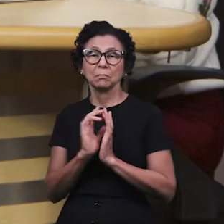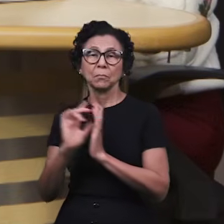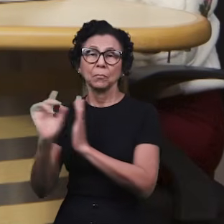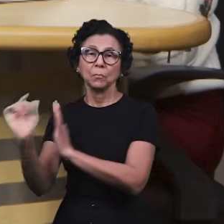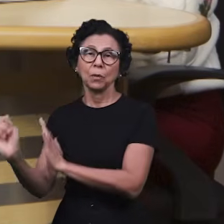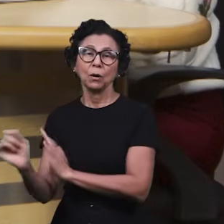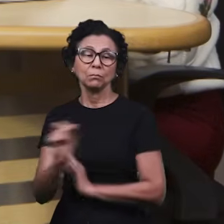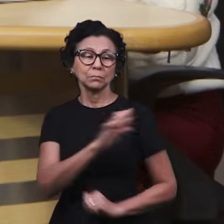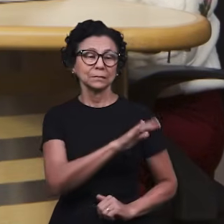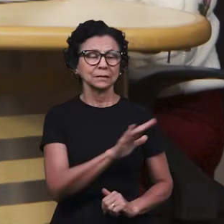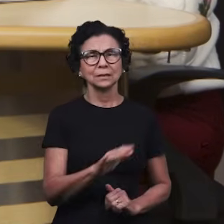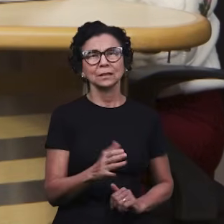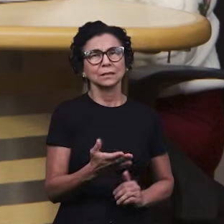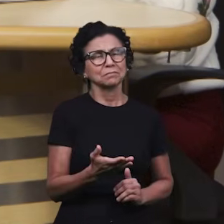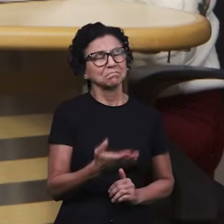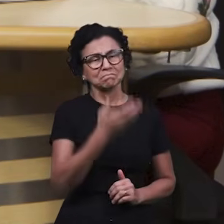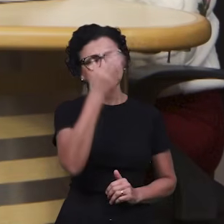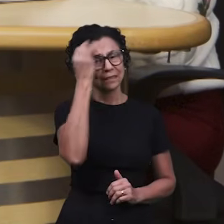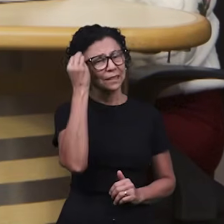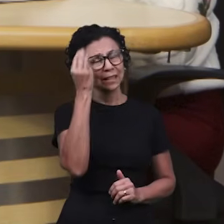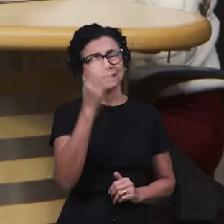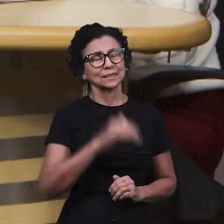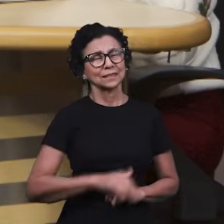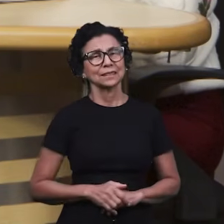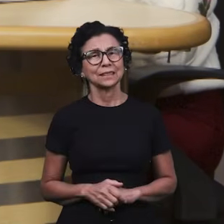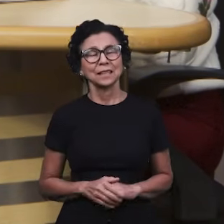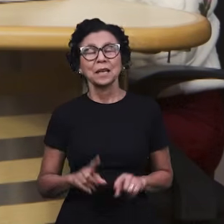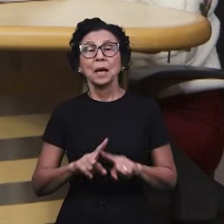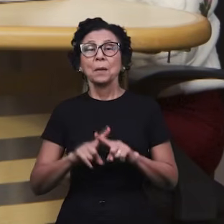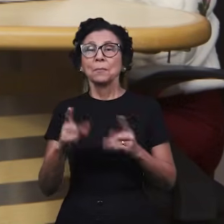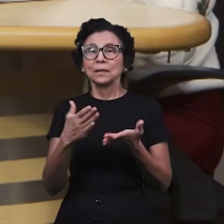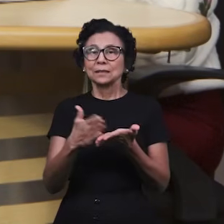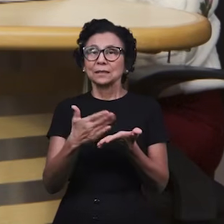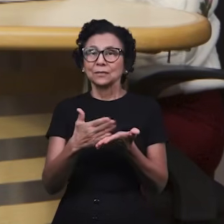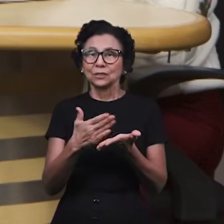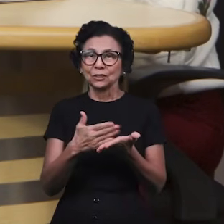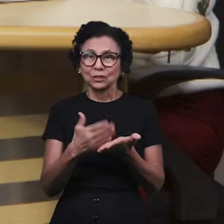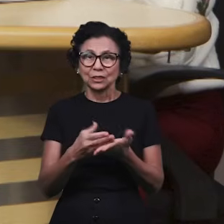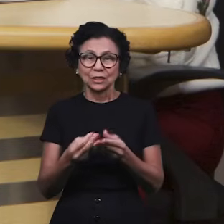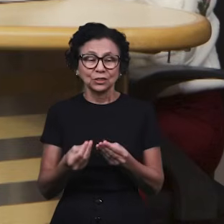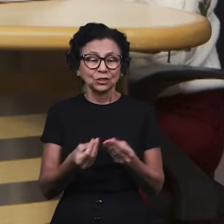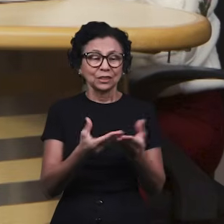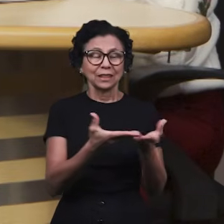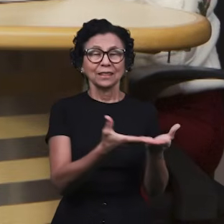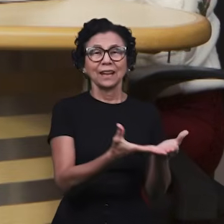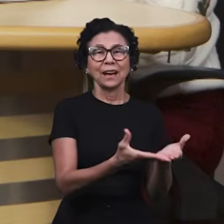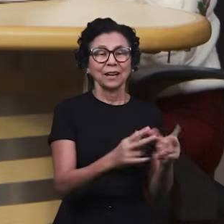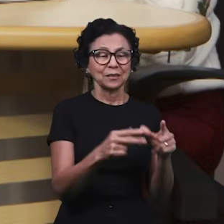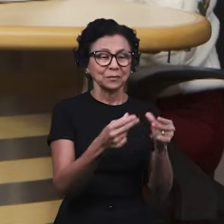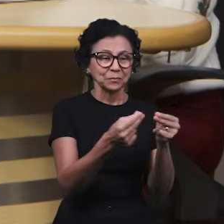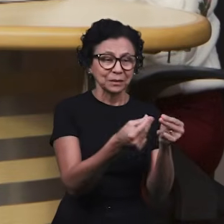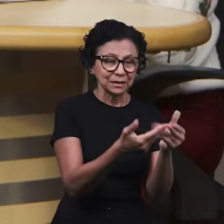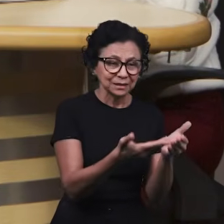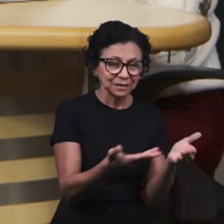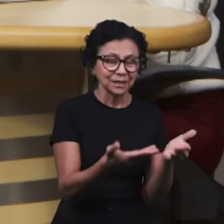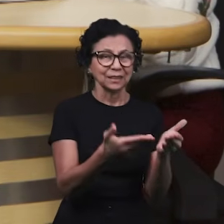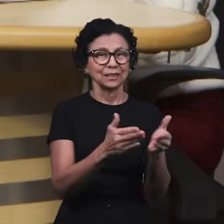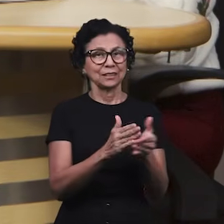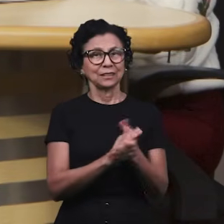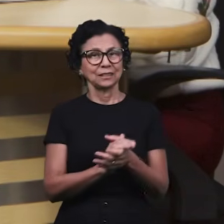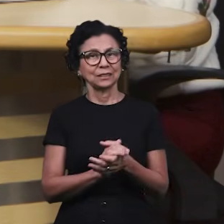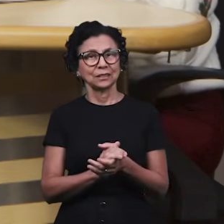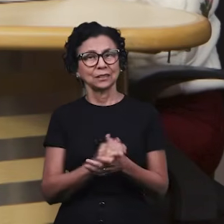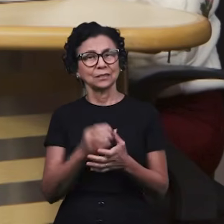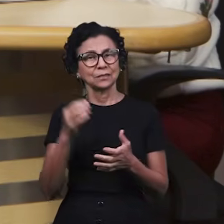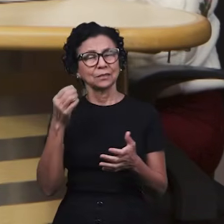tivemos uma experiência marcante, porque nós temos algo a deixar com as crianças. Então, depois que a missão se vai, né, que os